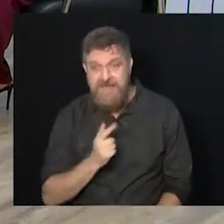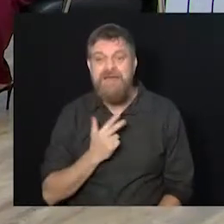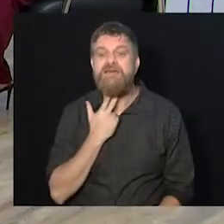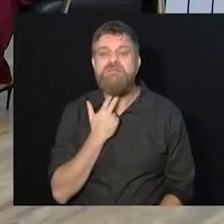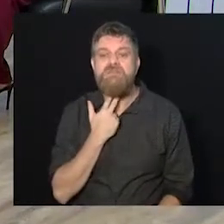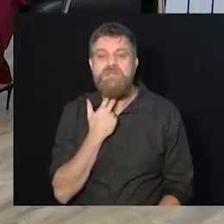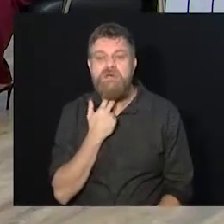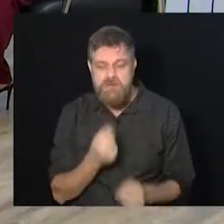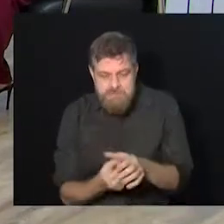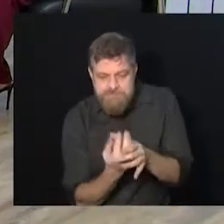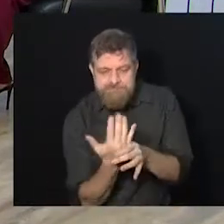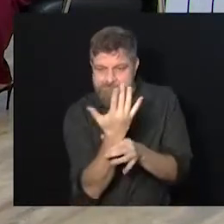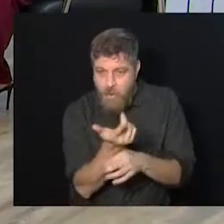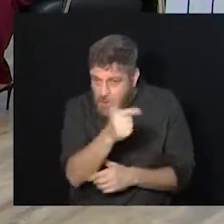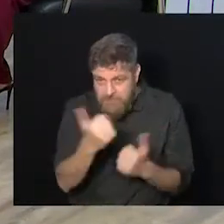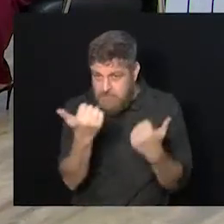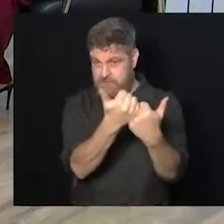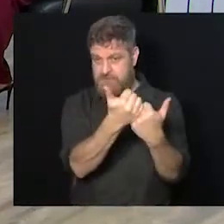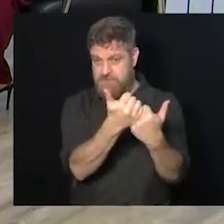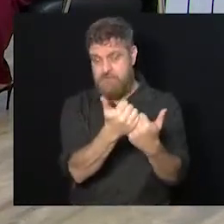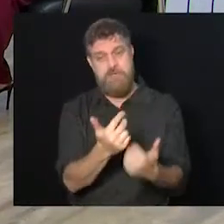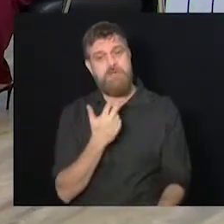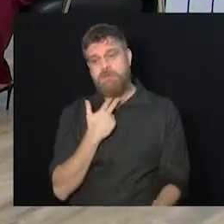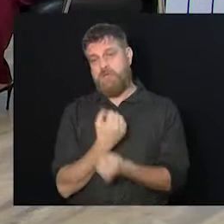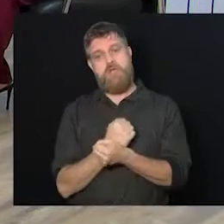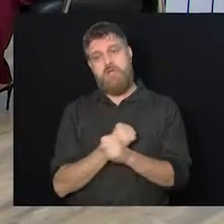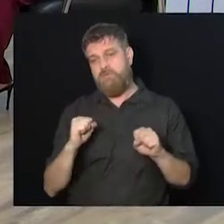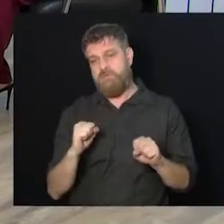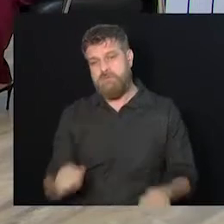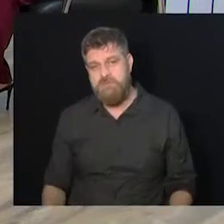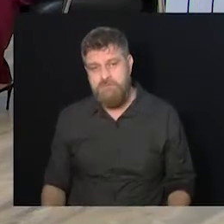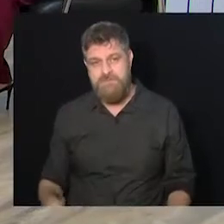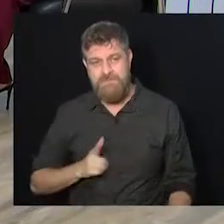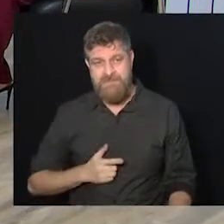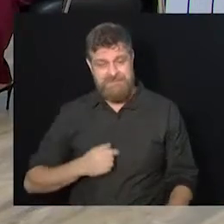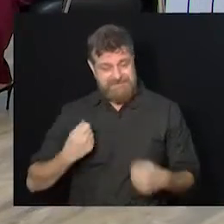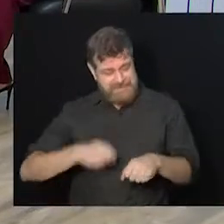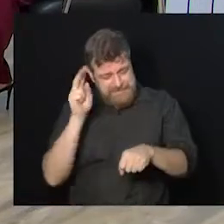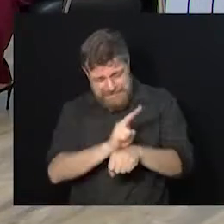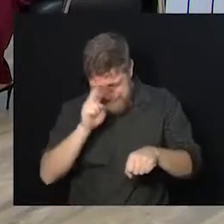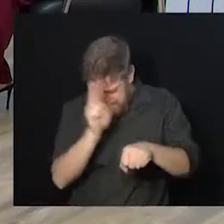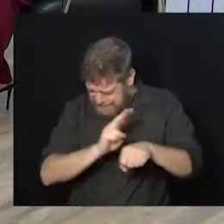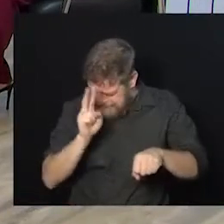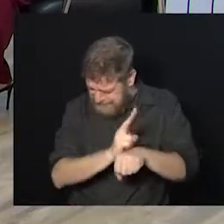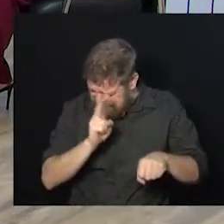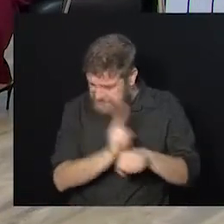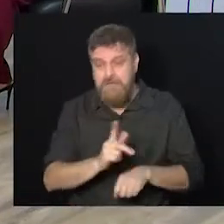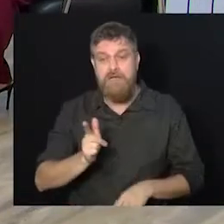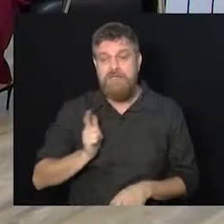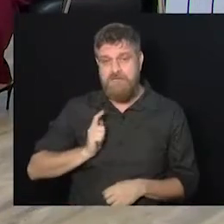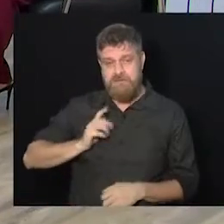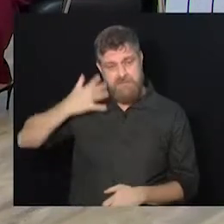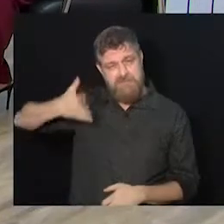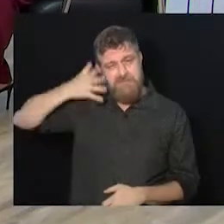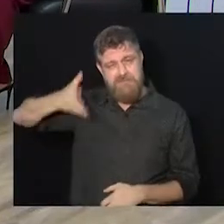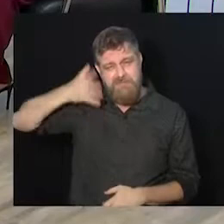regenera naturalmente. Não. Ela não tem como se regenerar naturalmente. Então, ela tem que ser... Então, houve uma fala, se eu não me